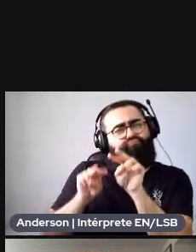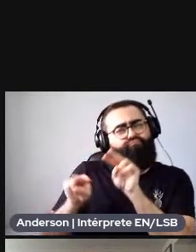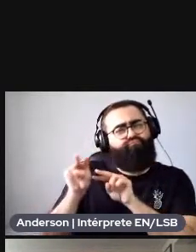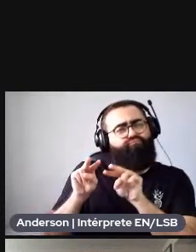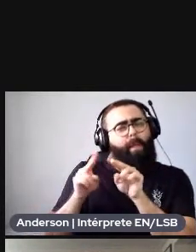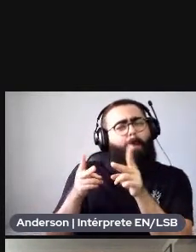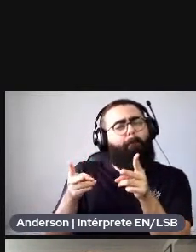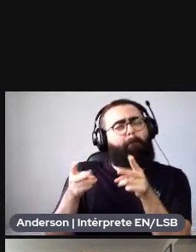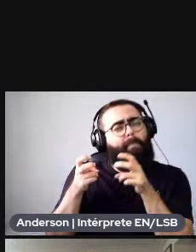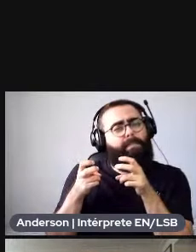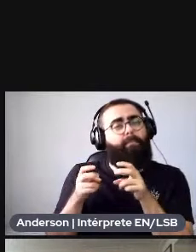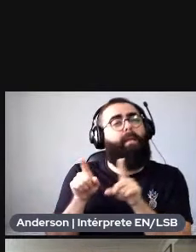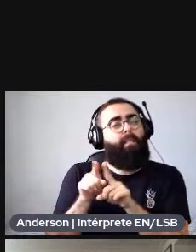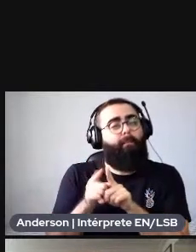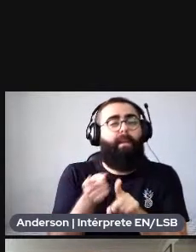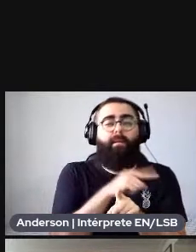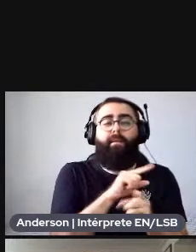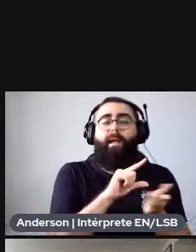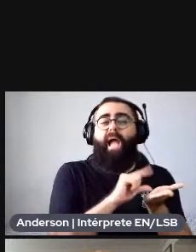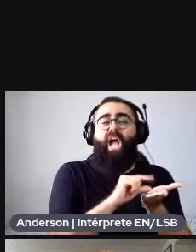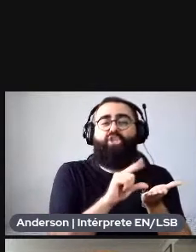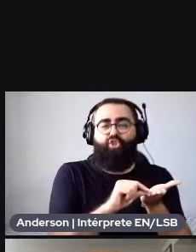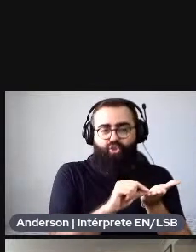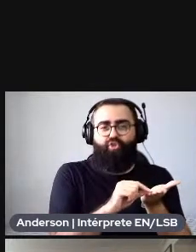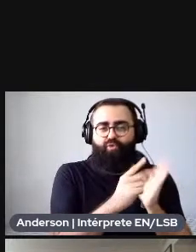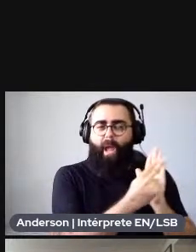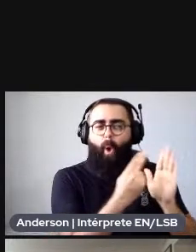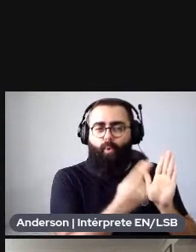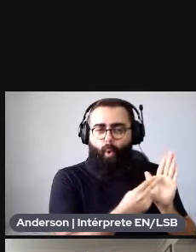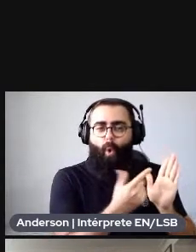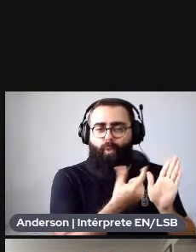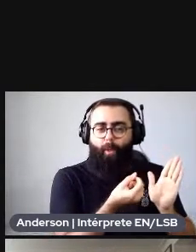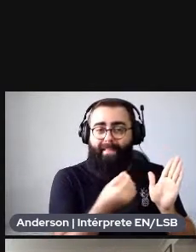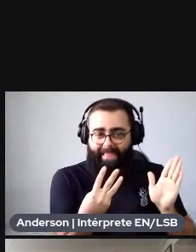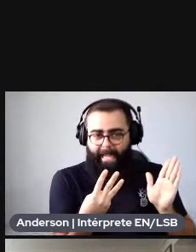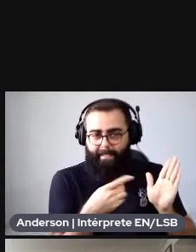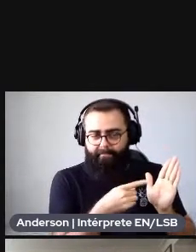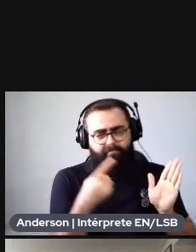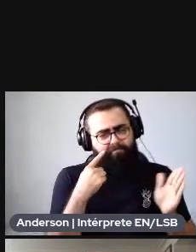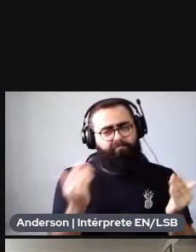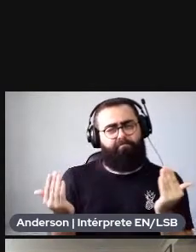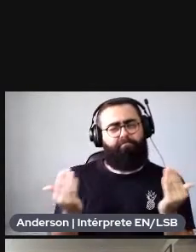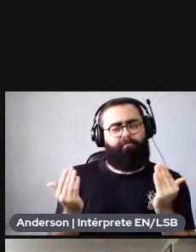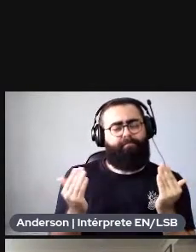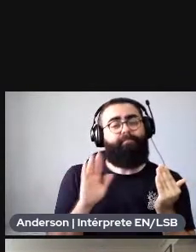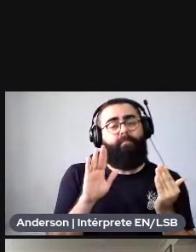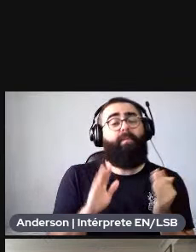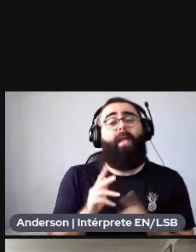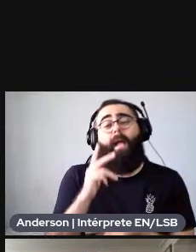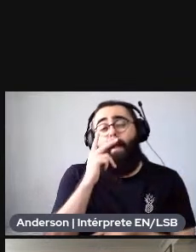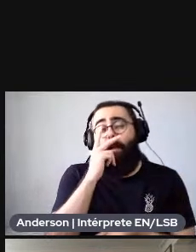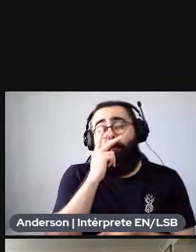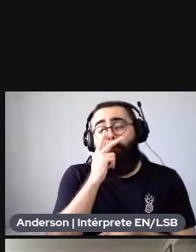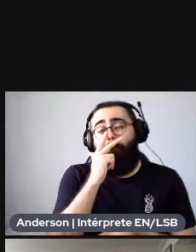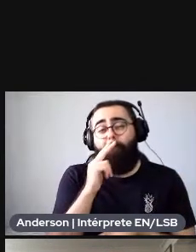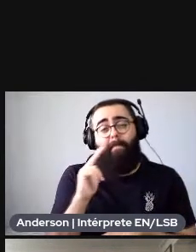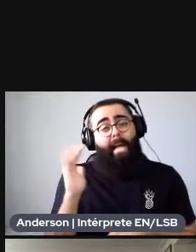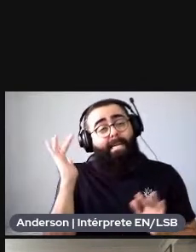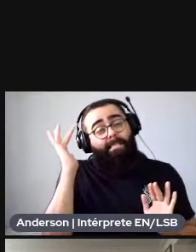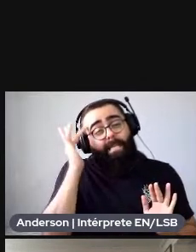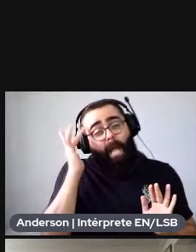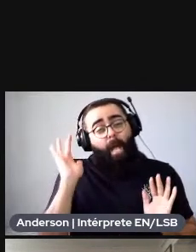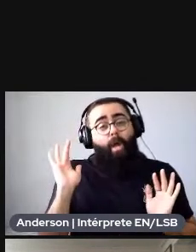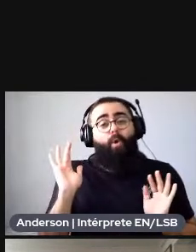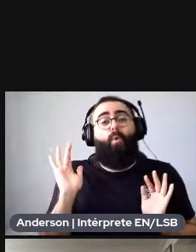Ghouveia 2003, parece-me que sempre que possível os utentes de usuários